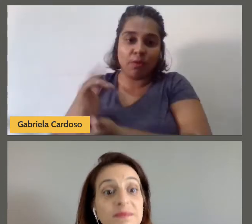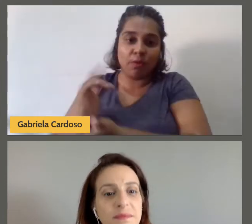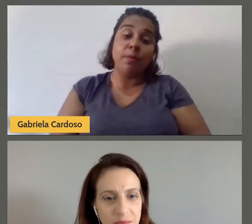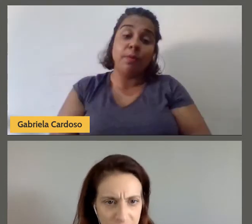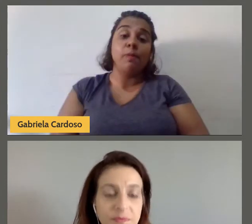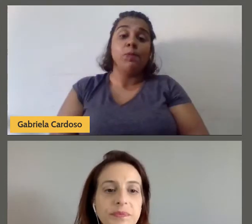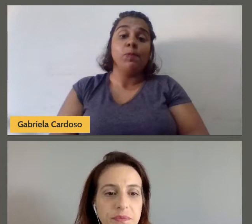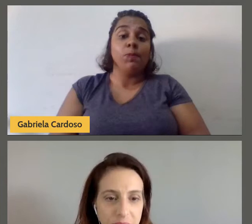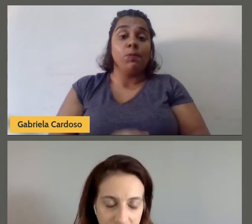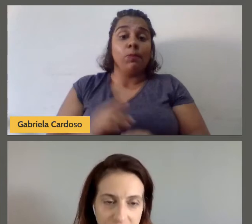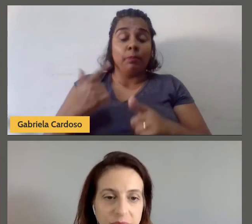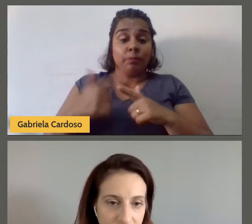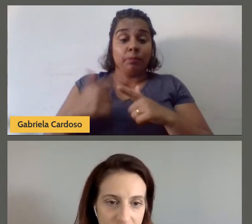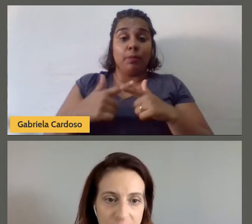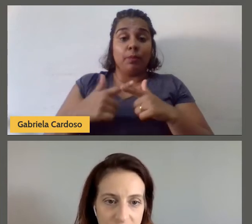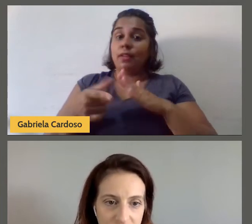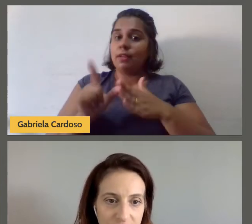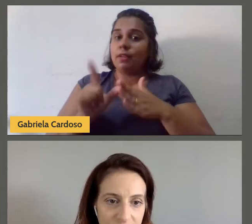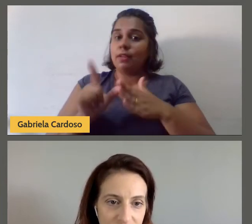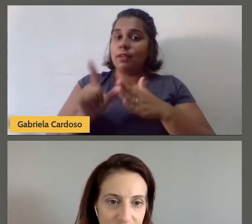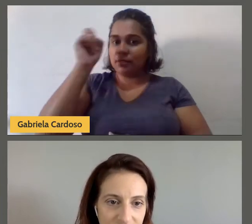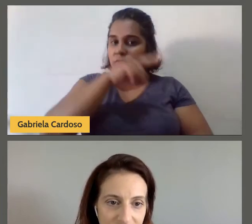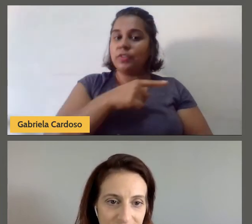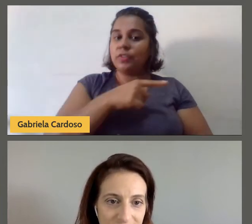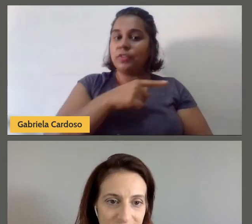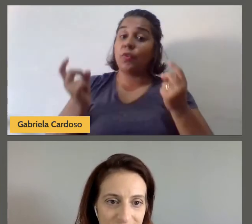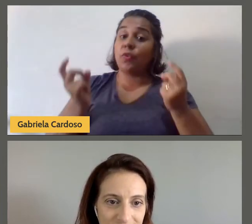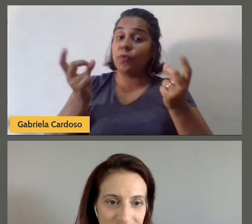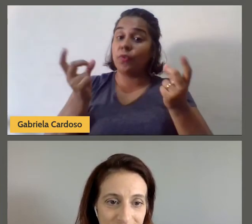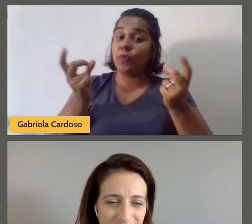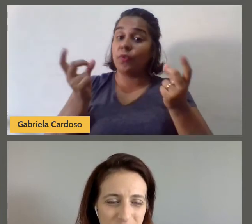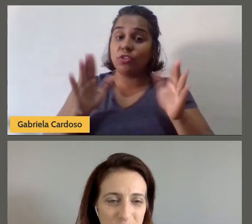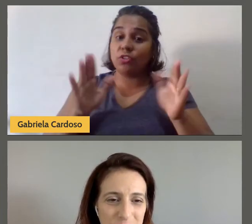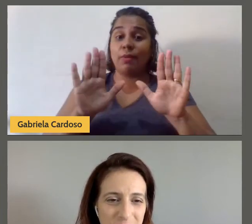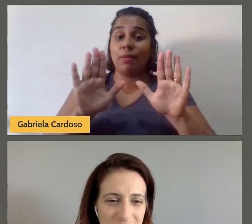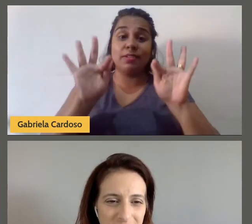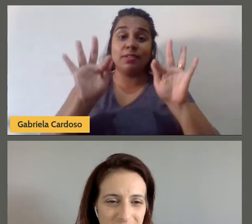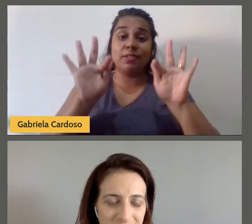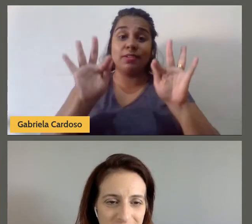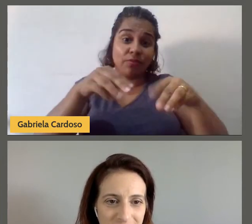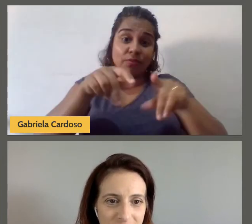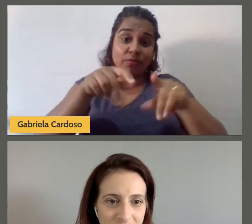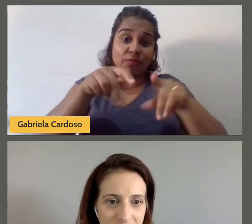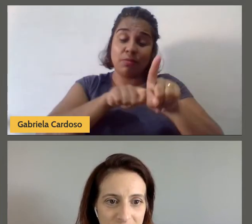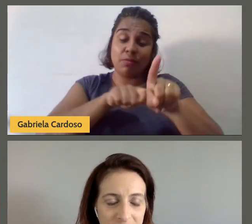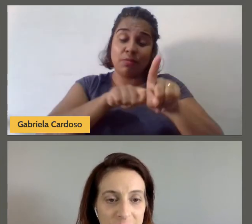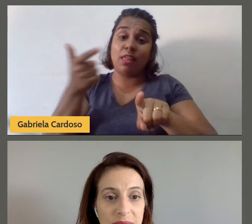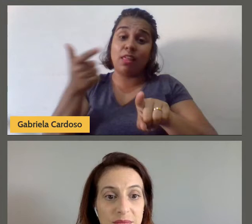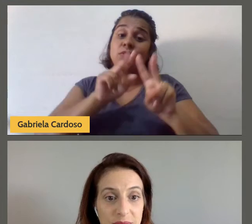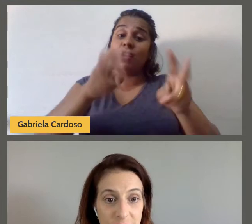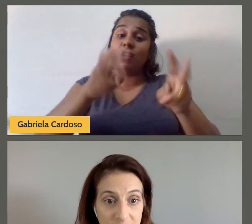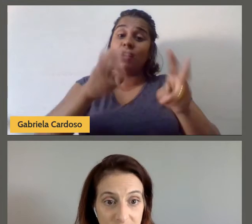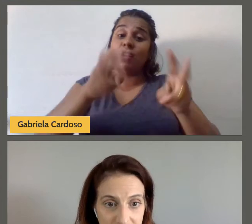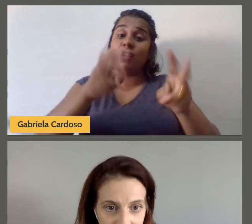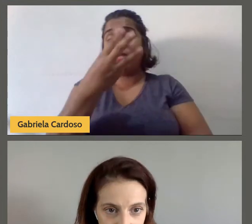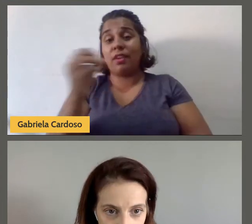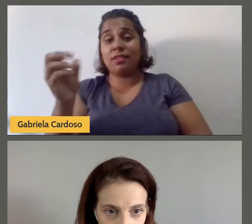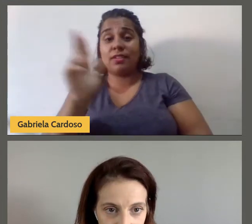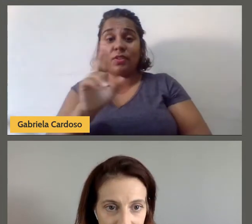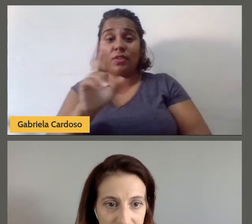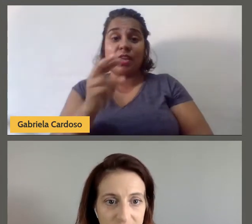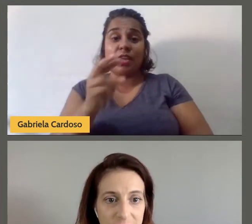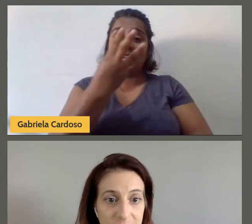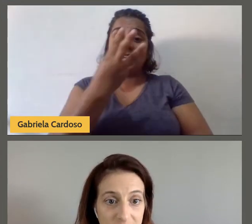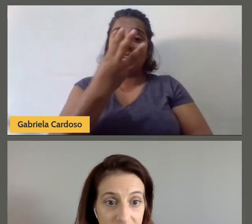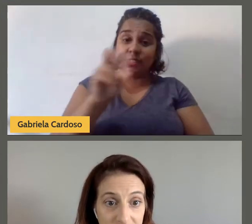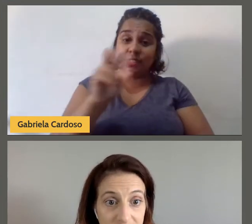muito difícil, vendia, chegava no final do mês, às vezes ela fazia R$300, R$350. Então, você precisa começar a adquirir uma carteira